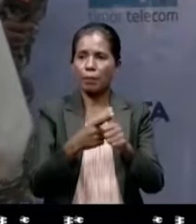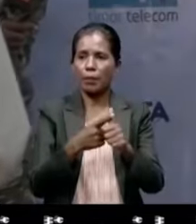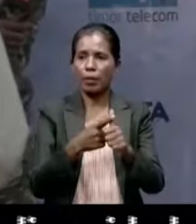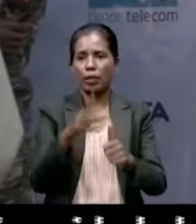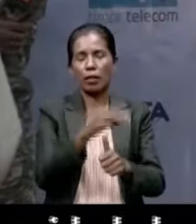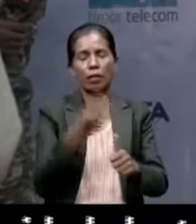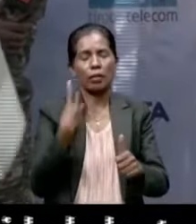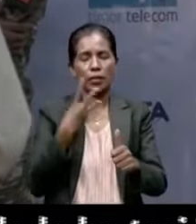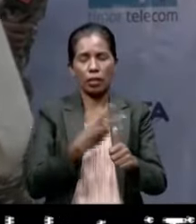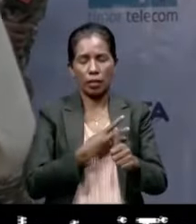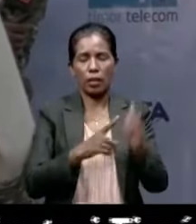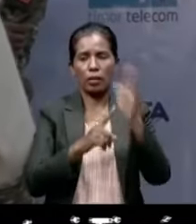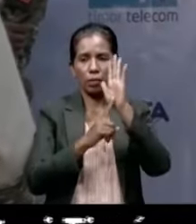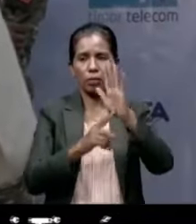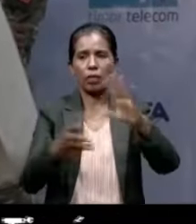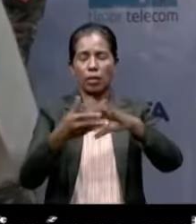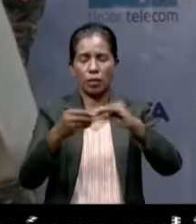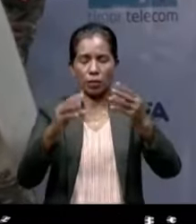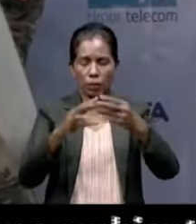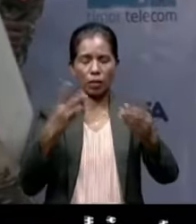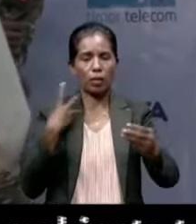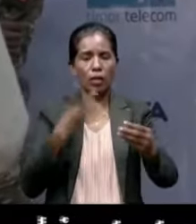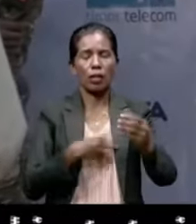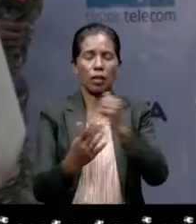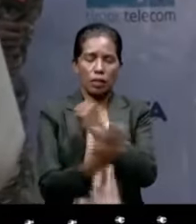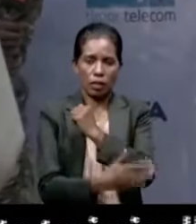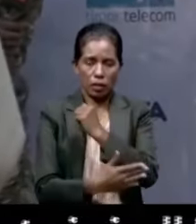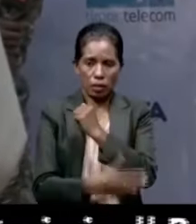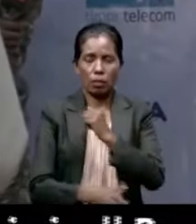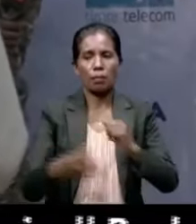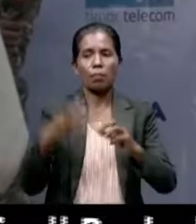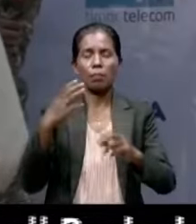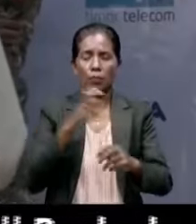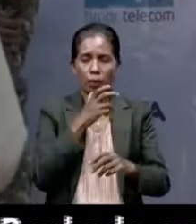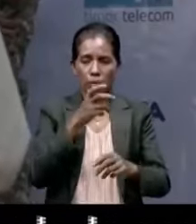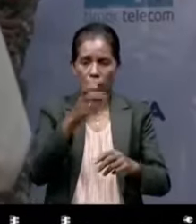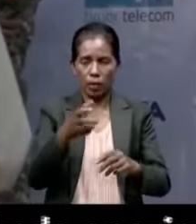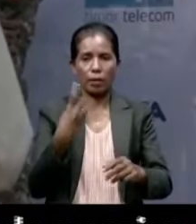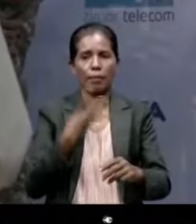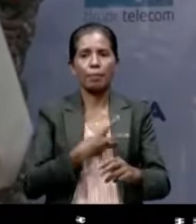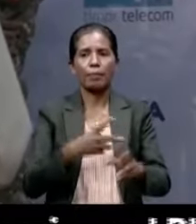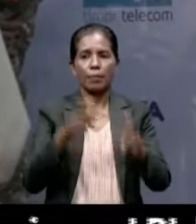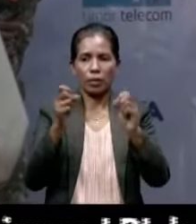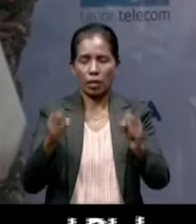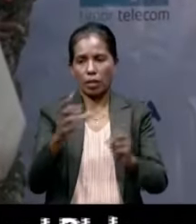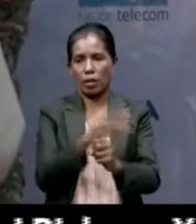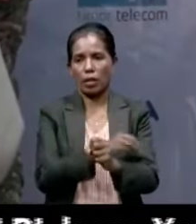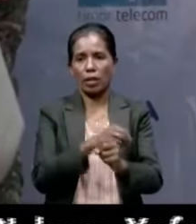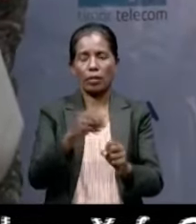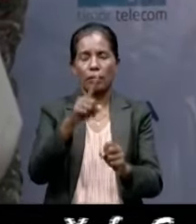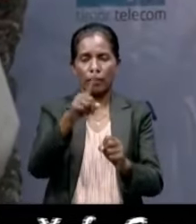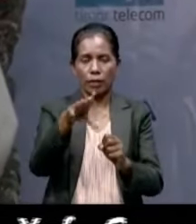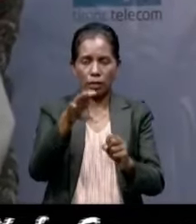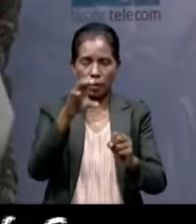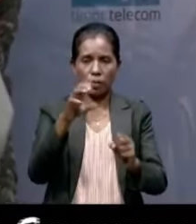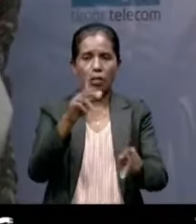homenageia a sua história e a tradição portuguesa. Disse também que quis fazer parte do grupo de 260 milhões de